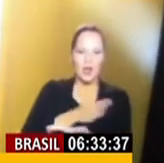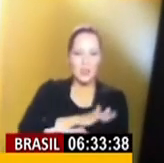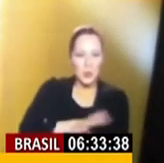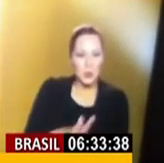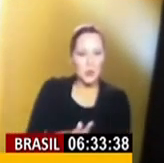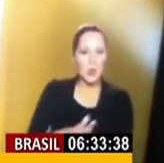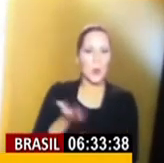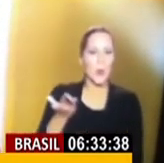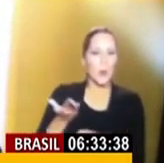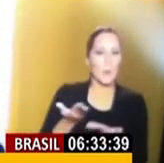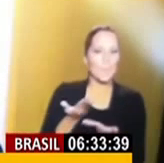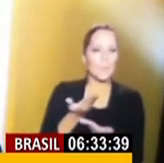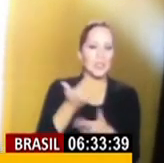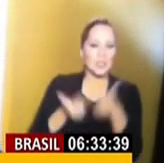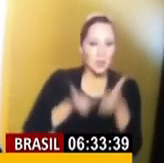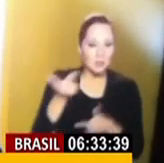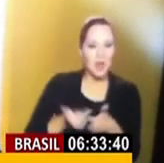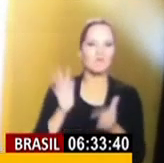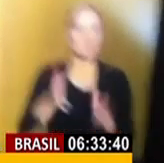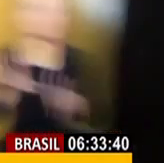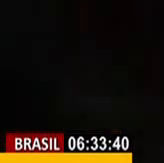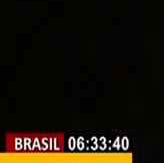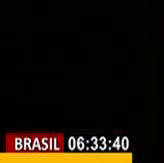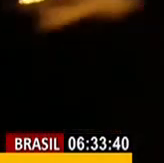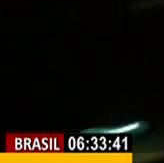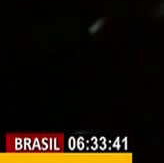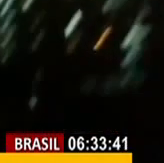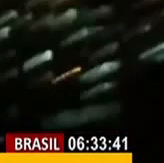reconocía el coronavirus como un desafío.